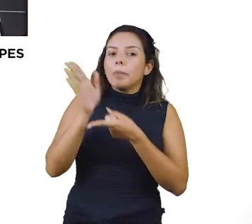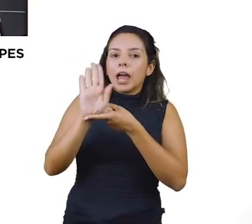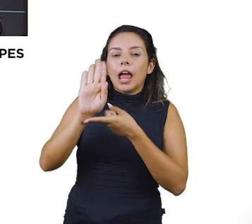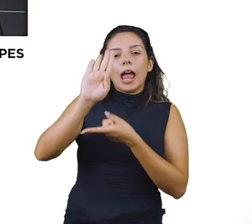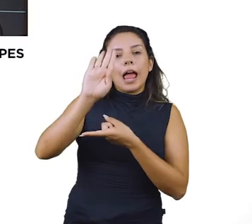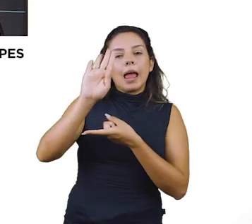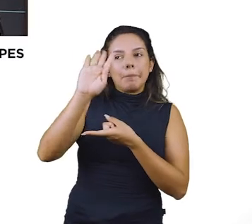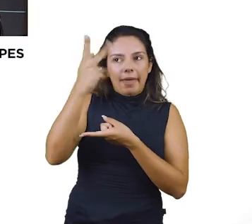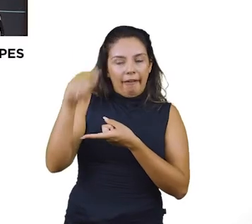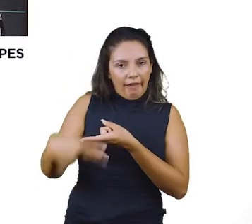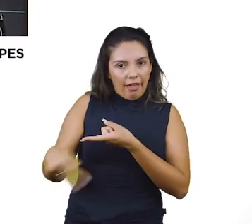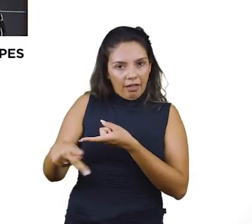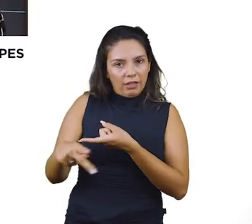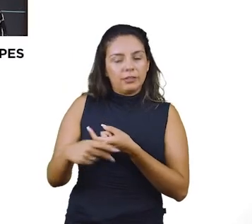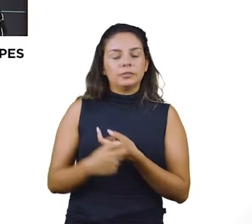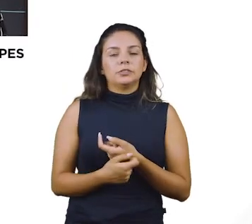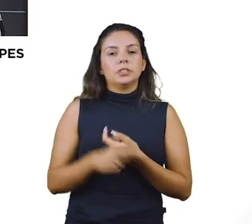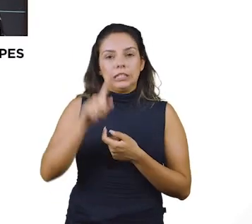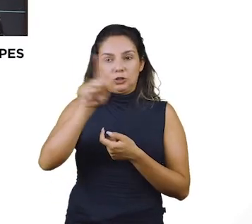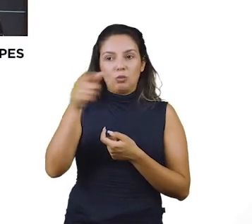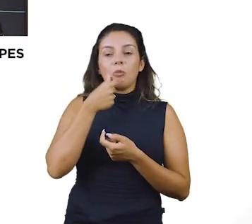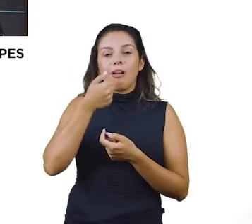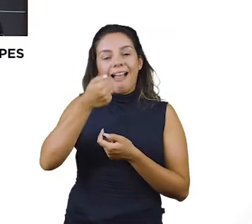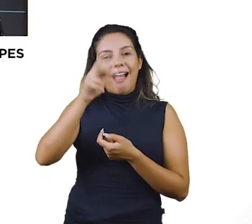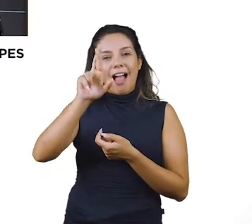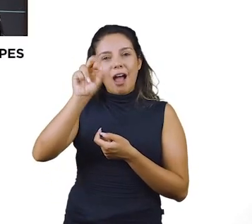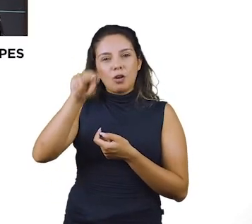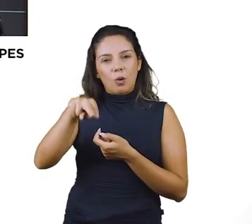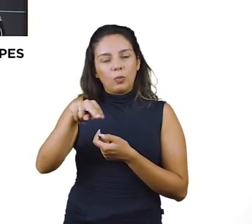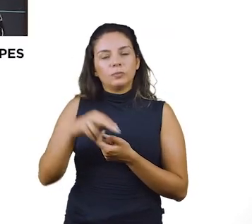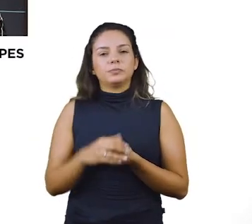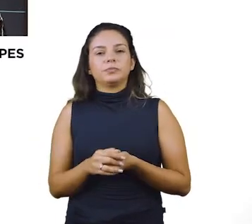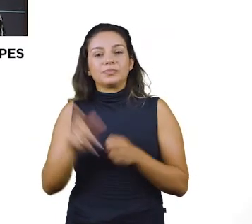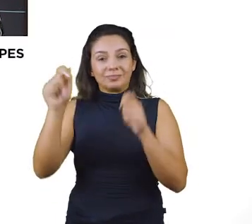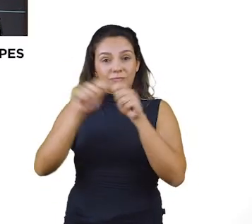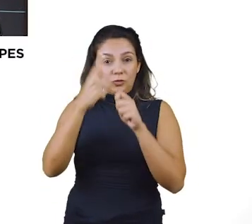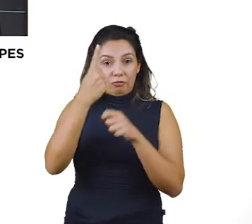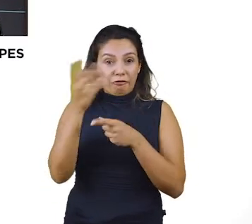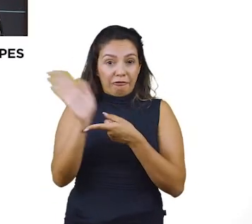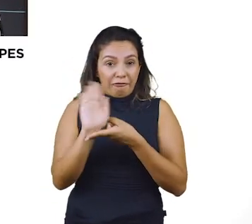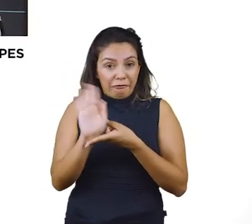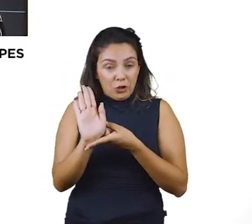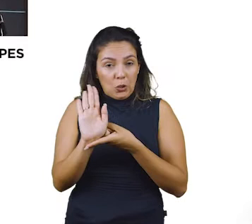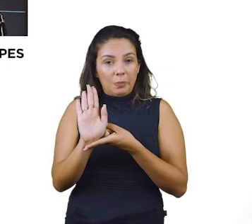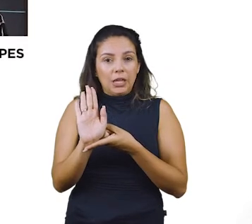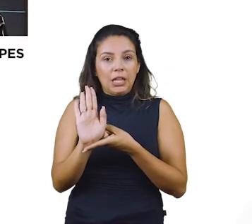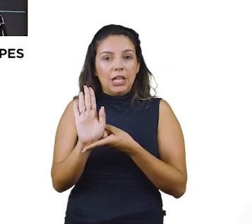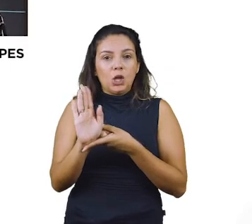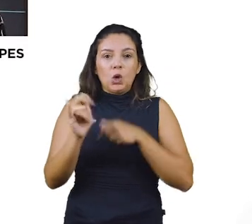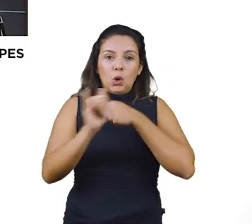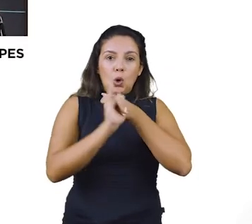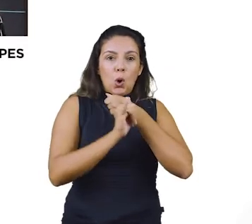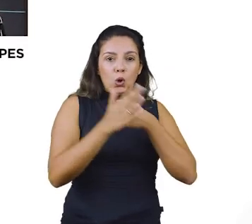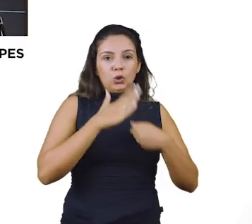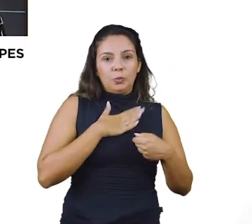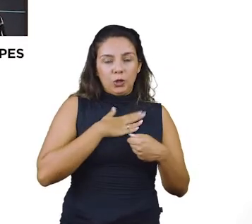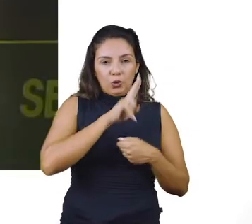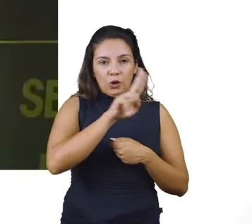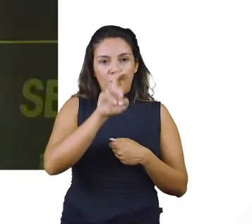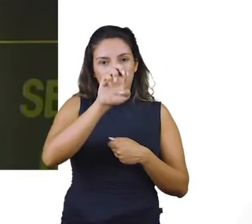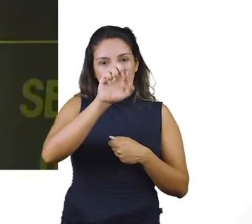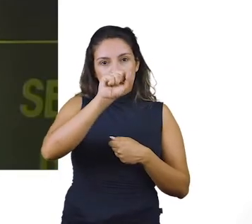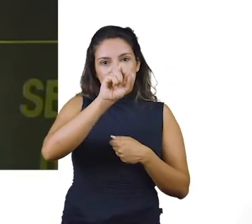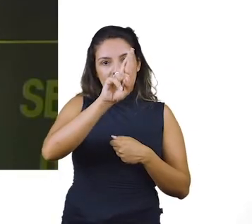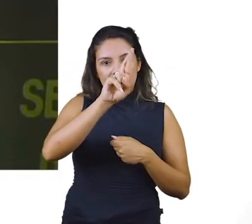Aaron Feldman. O Aaron fez um pequeno filme sobre um conto meu chamado Estranhas